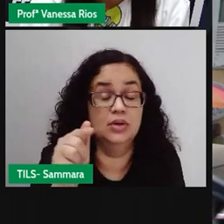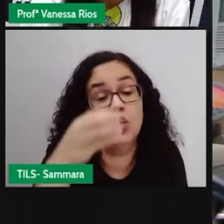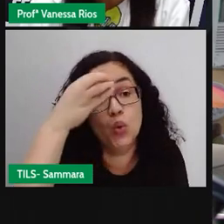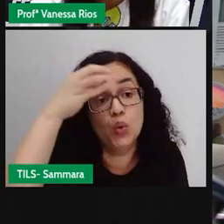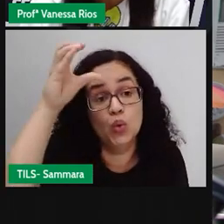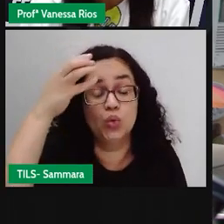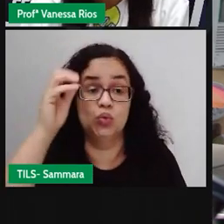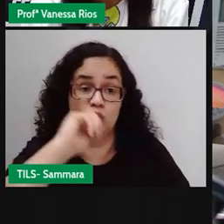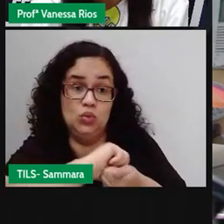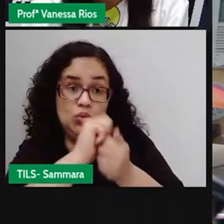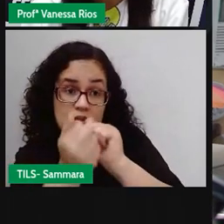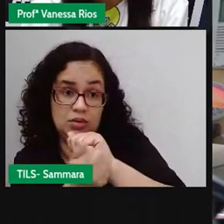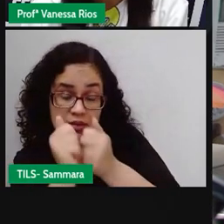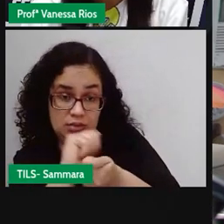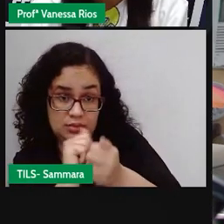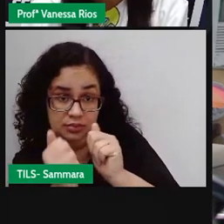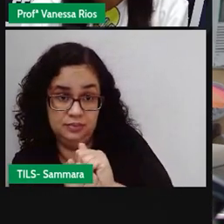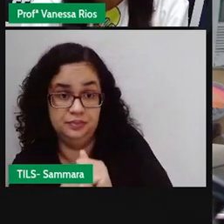Cultura e Arte.